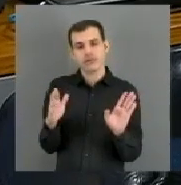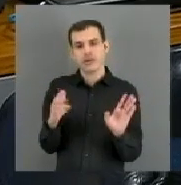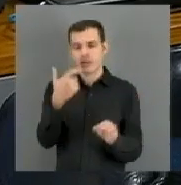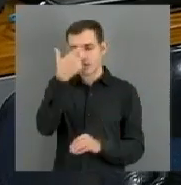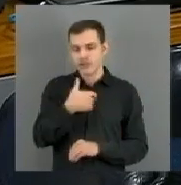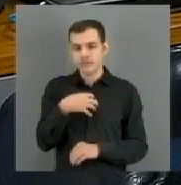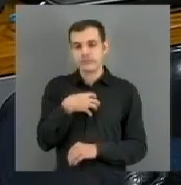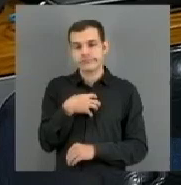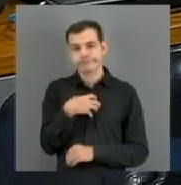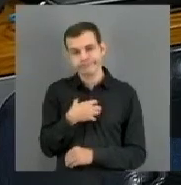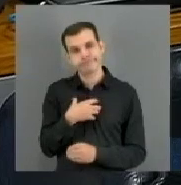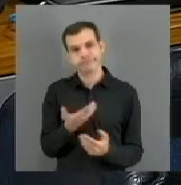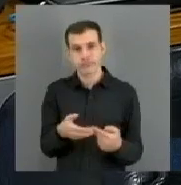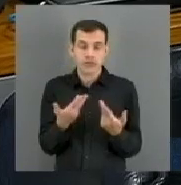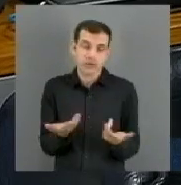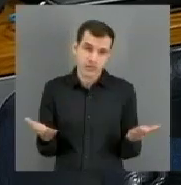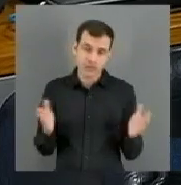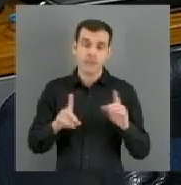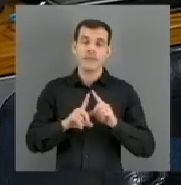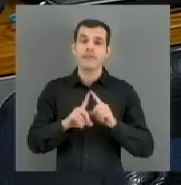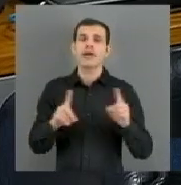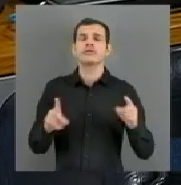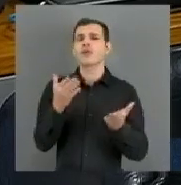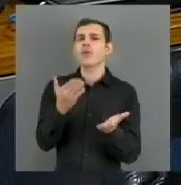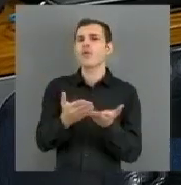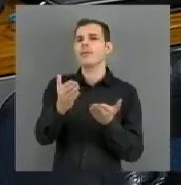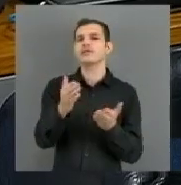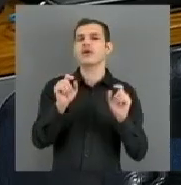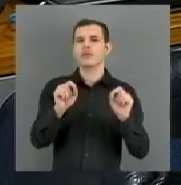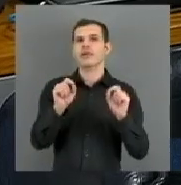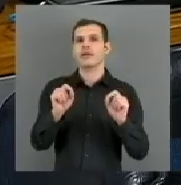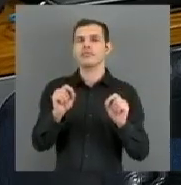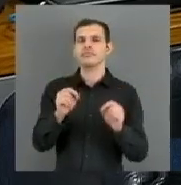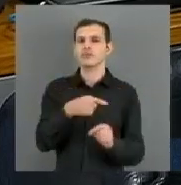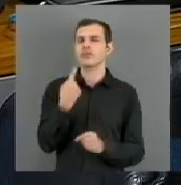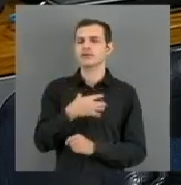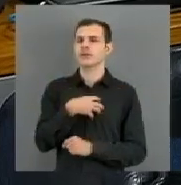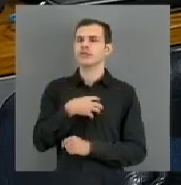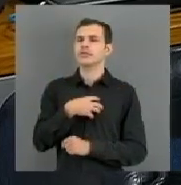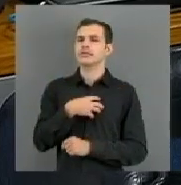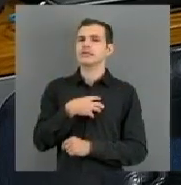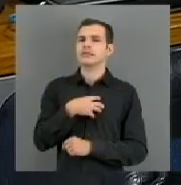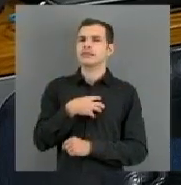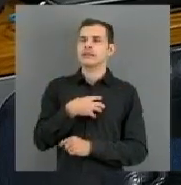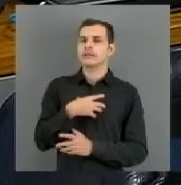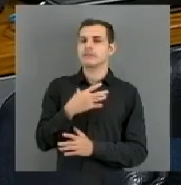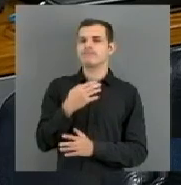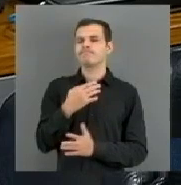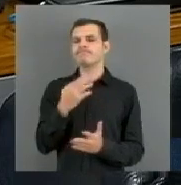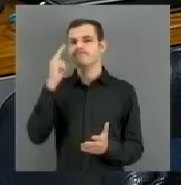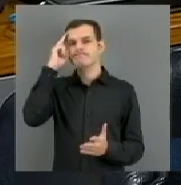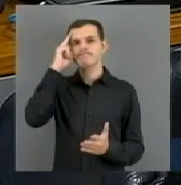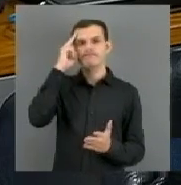mim, aí vai começar a trazer graves suspeitas para mim, né? E a